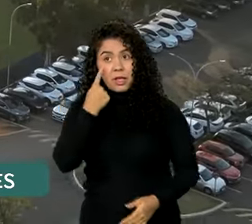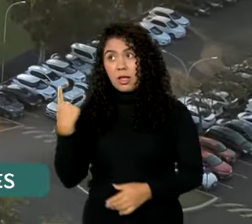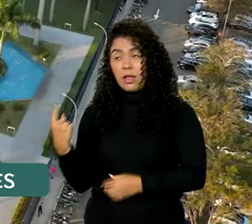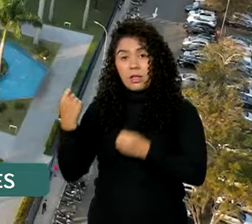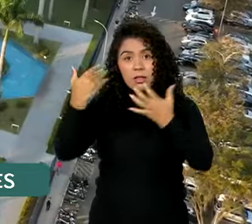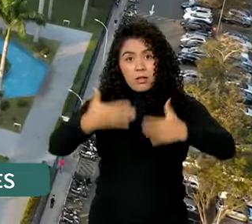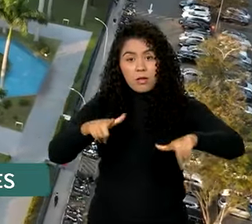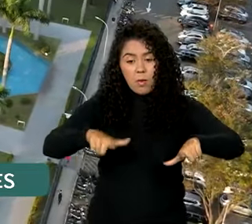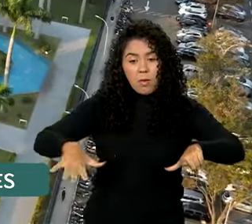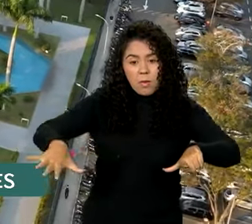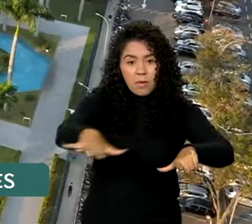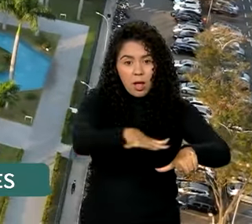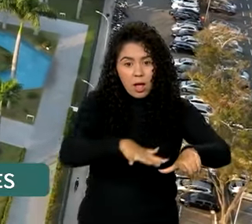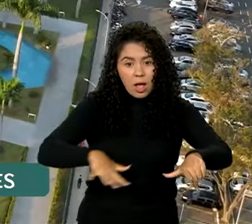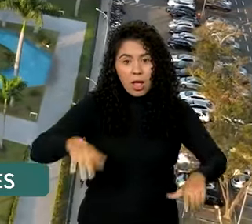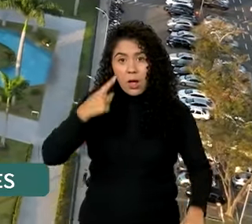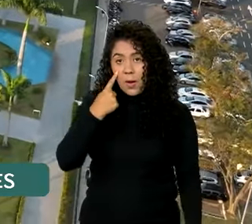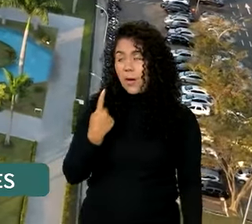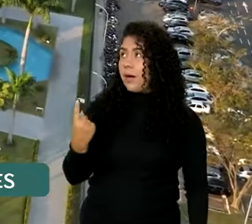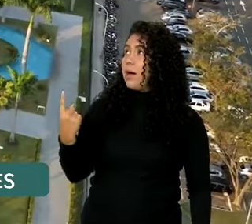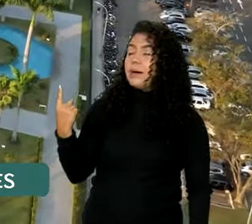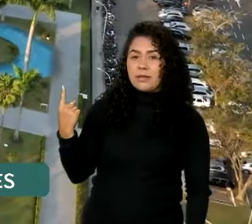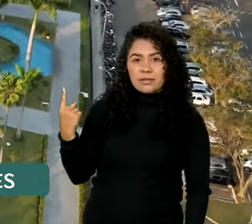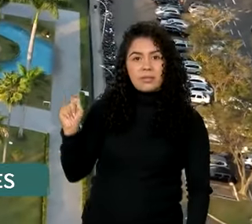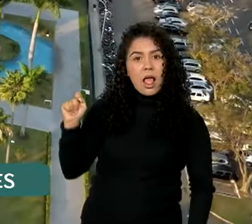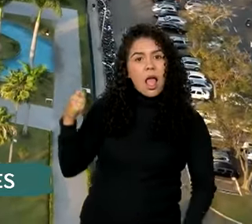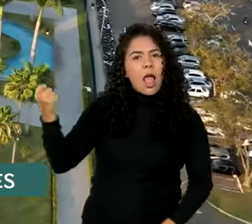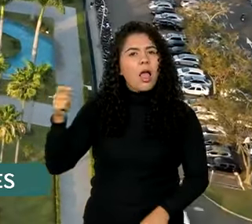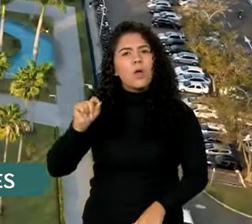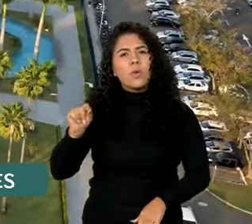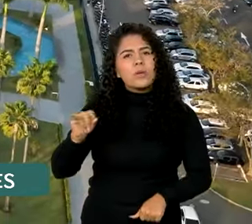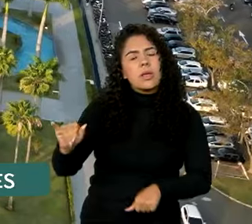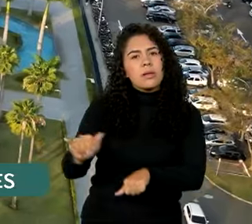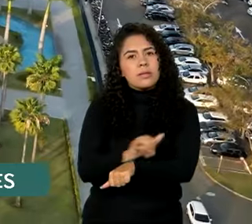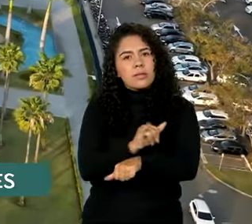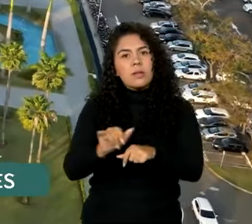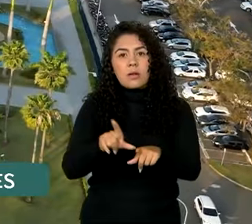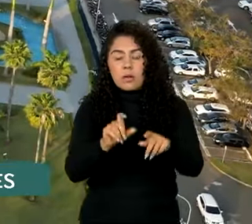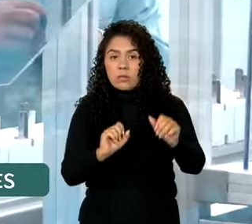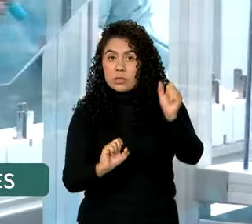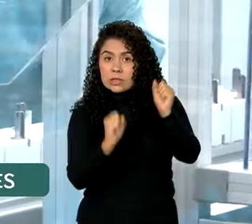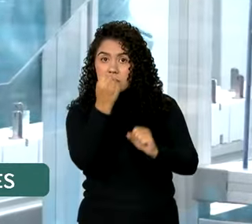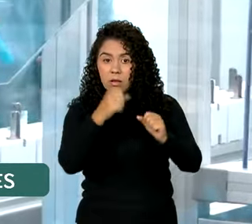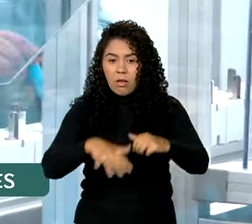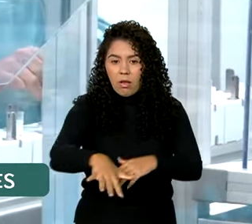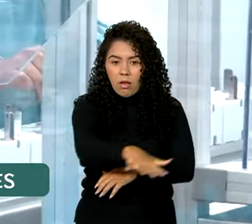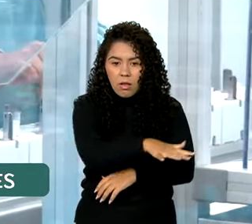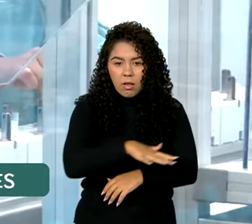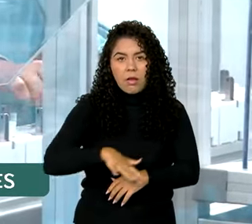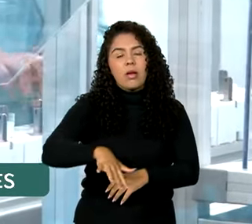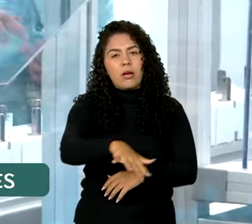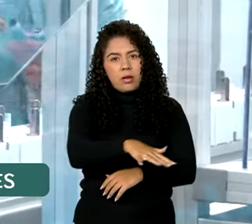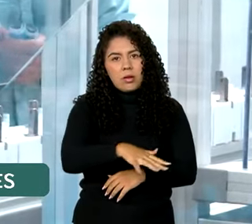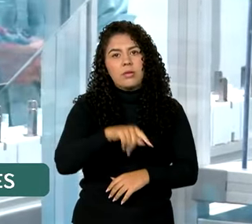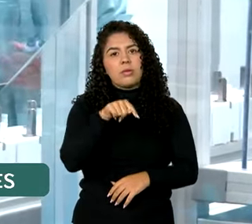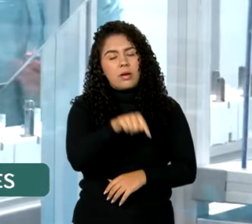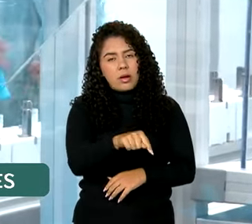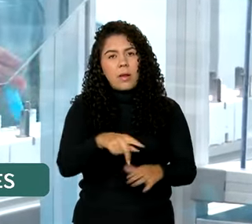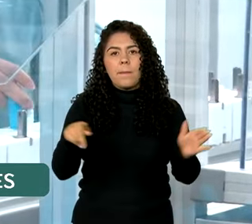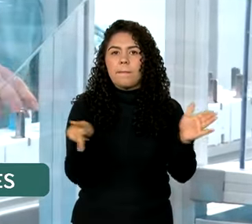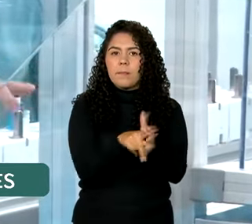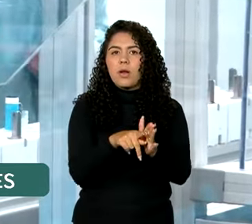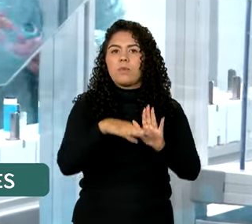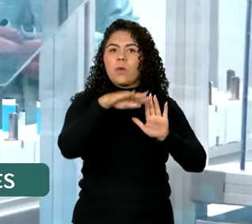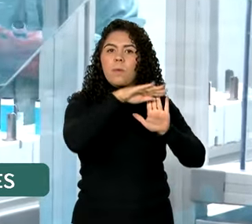é considerado um dos setores estratégicos no processo de reindustrialização do país. E o setor faz parte do